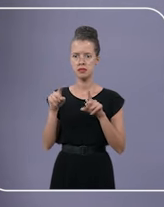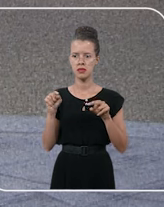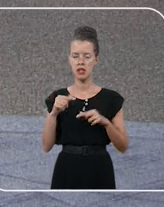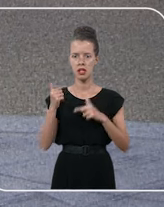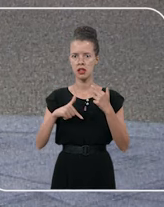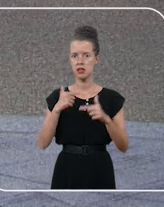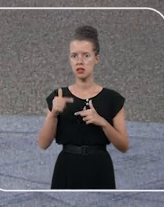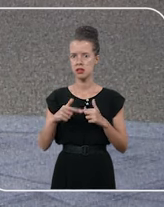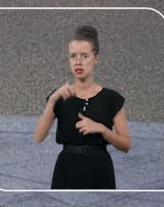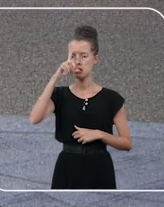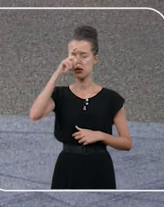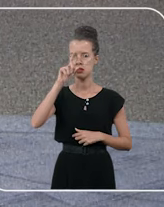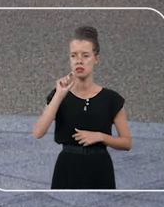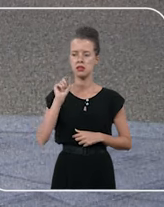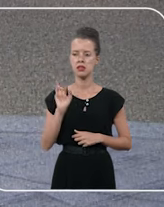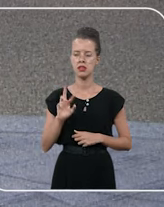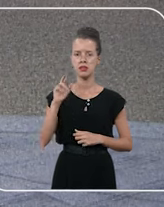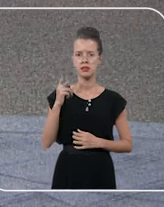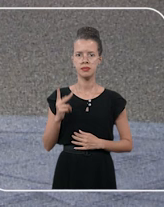responsabilizada.